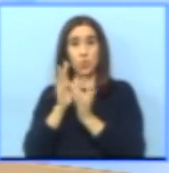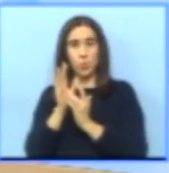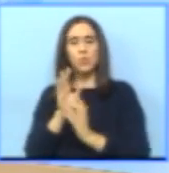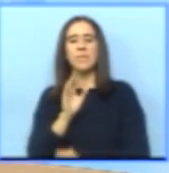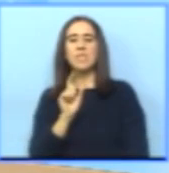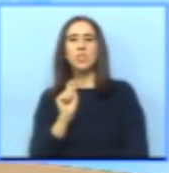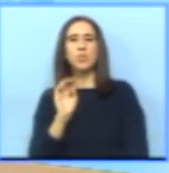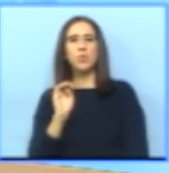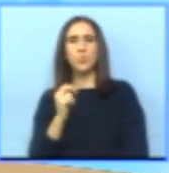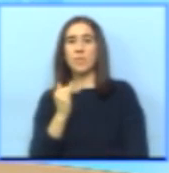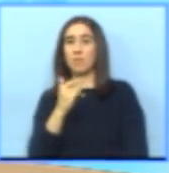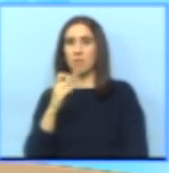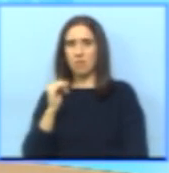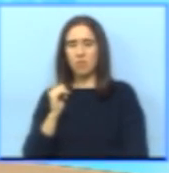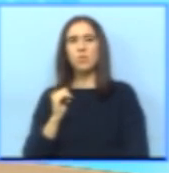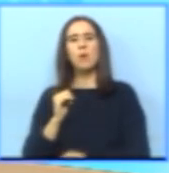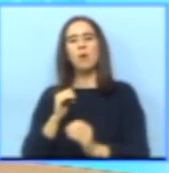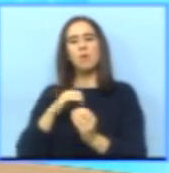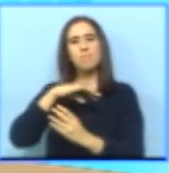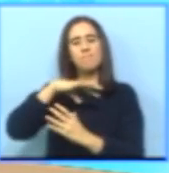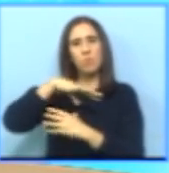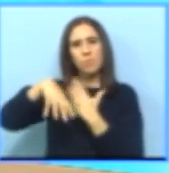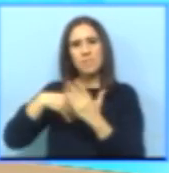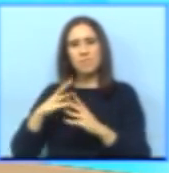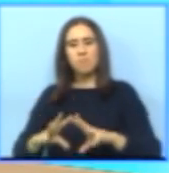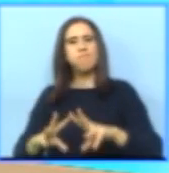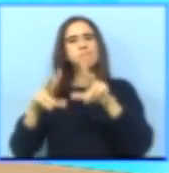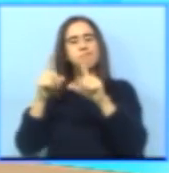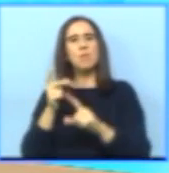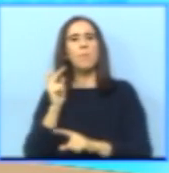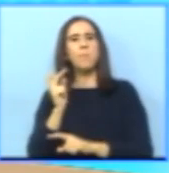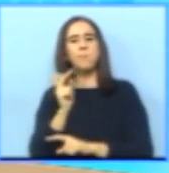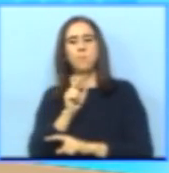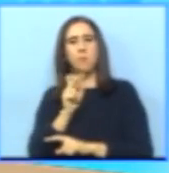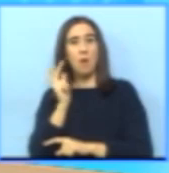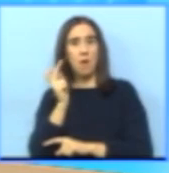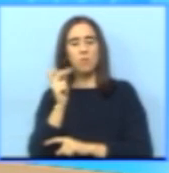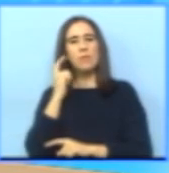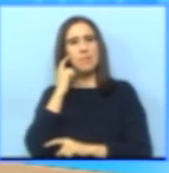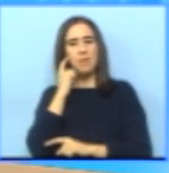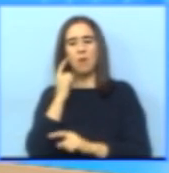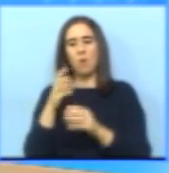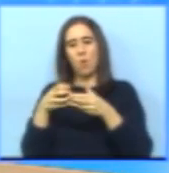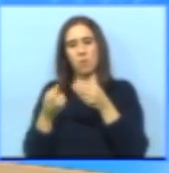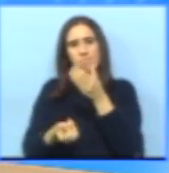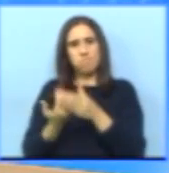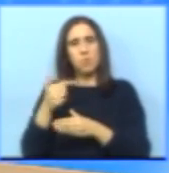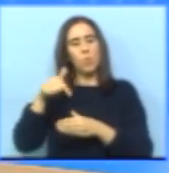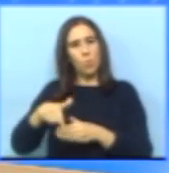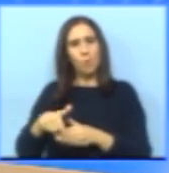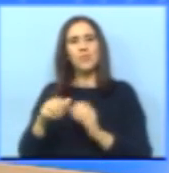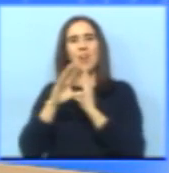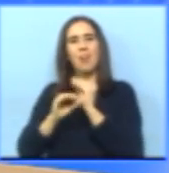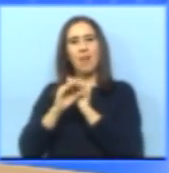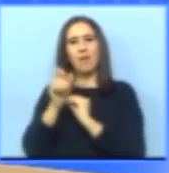da Globalização é o título do livro lançado por ocasião dos 200 anos da restauração da Ordem e que hoje é o ponto de partida para a conversa com